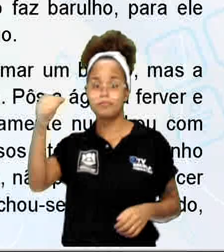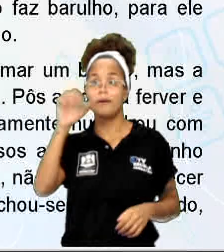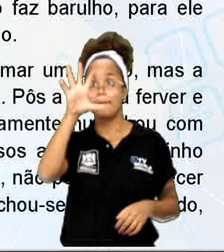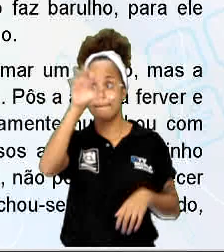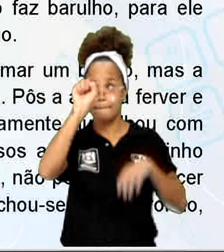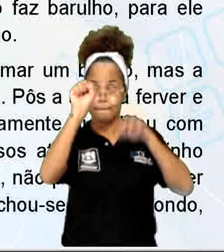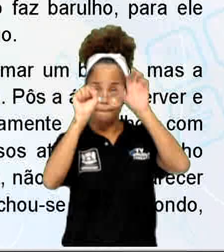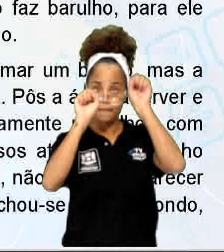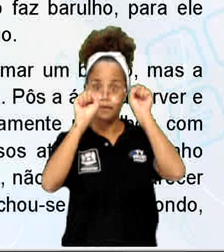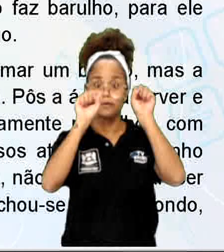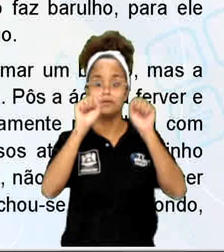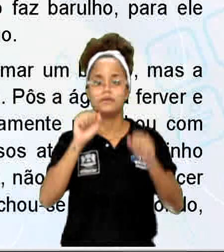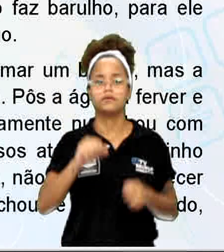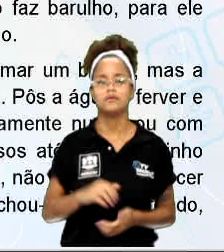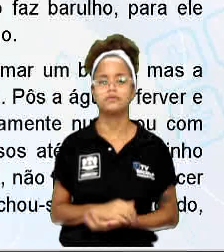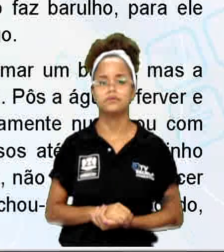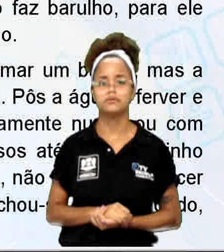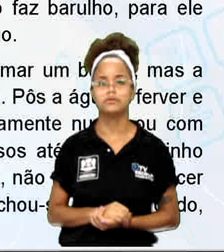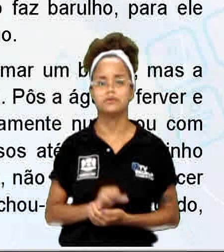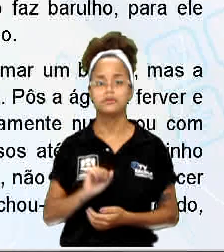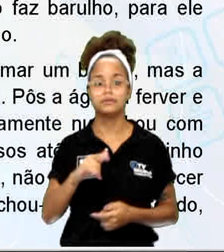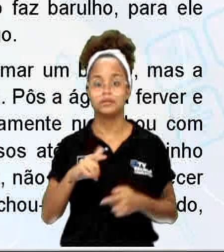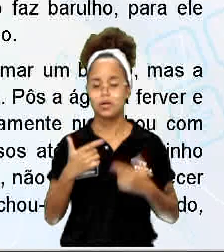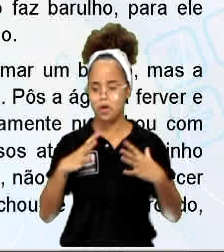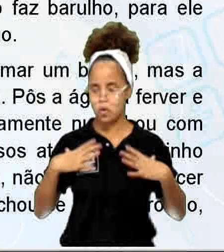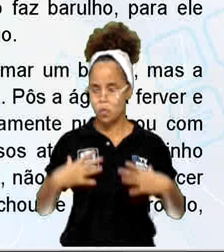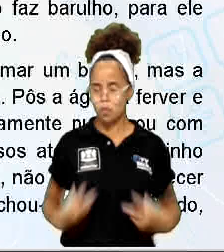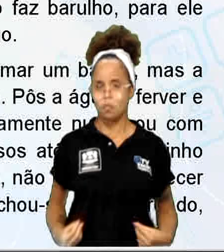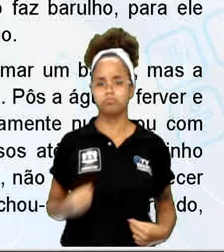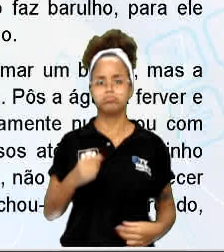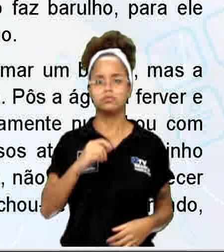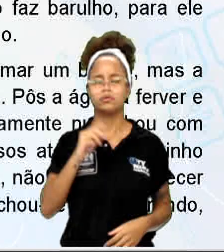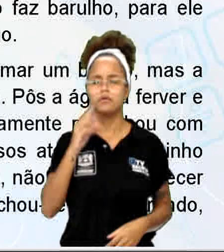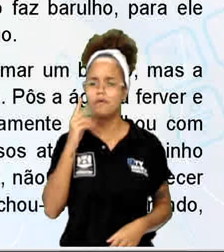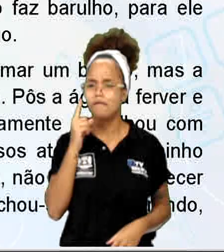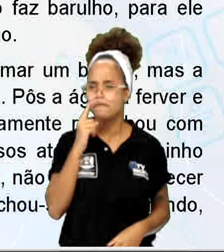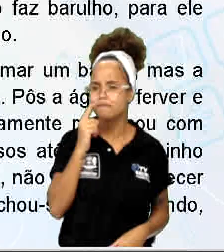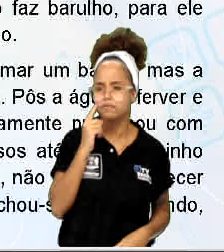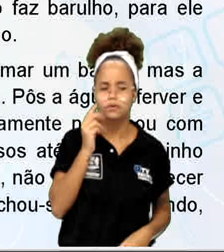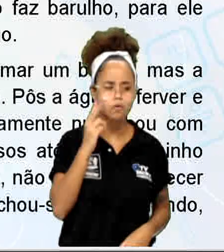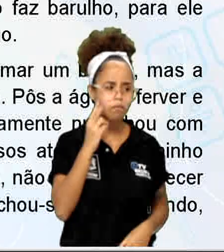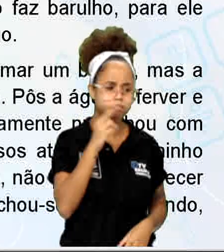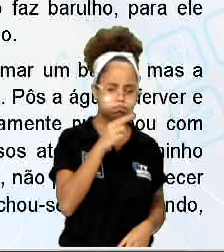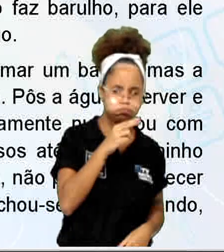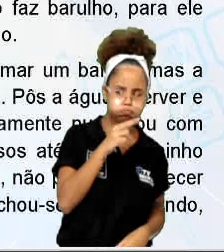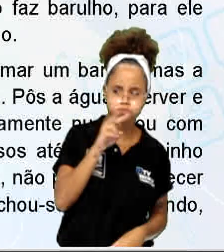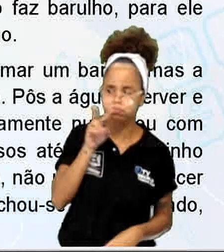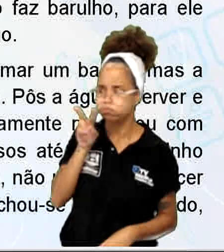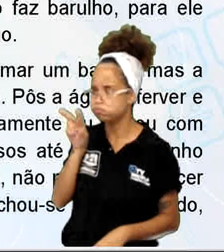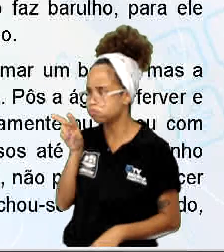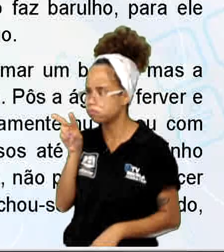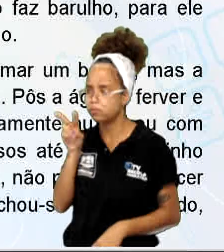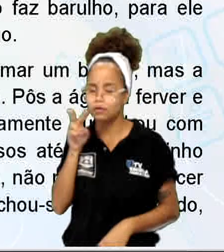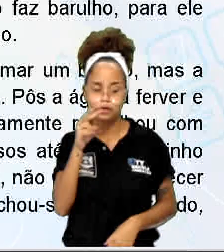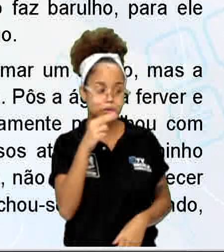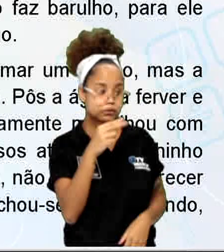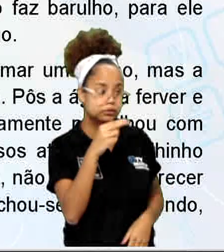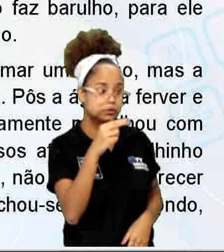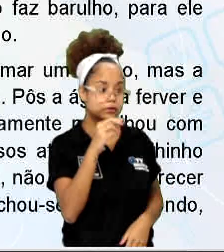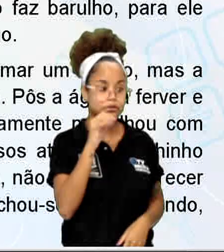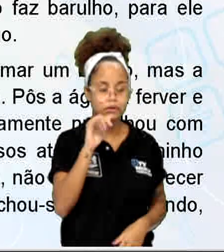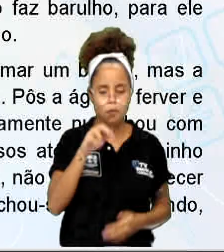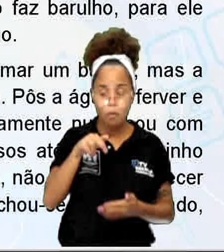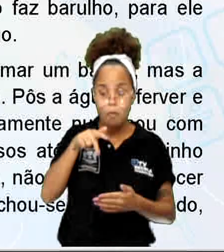pão. Como estivesse completamente nu, olhou com cautela para um lado e para o outro antes de arriscar-se a dar